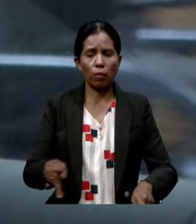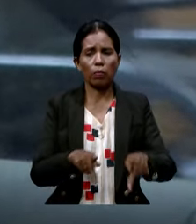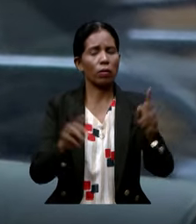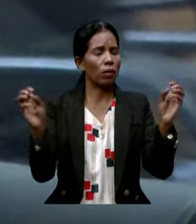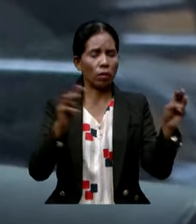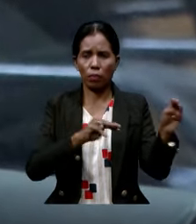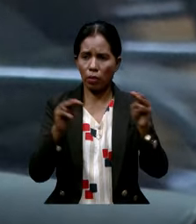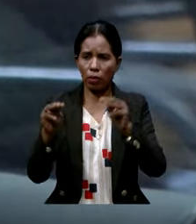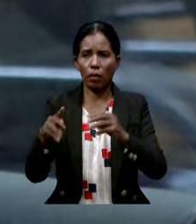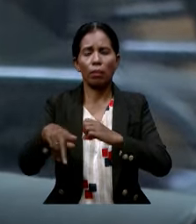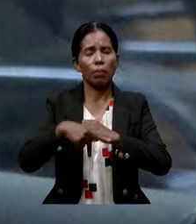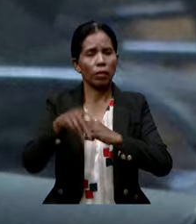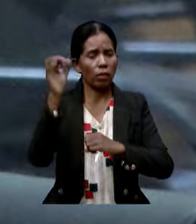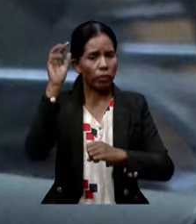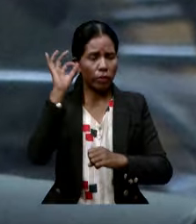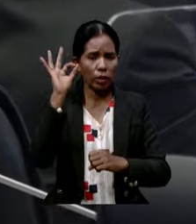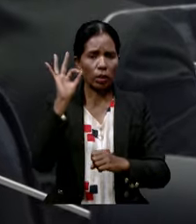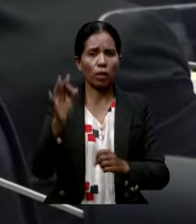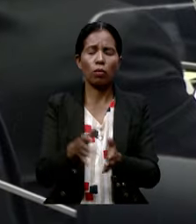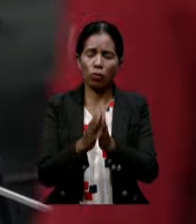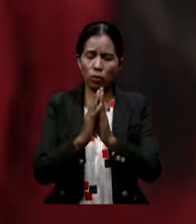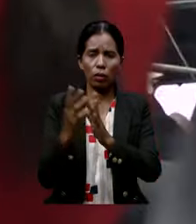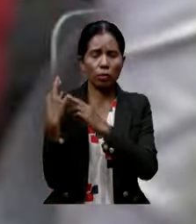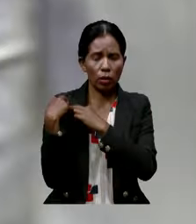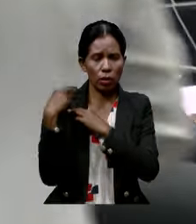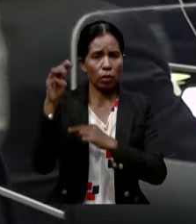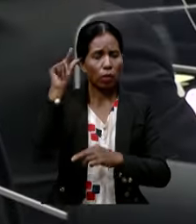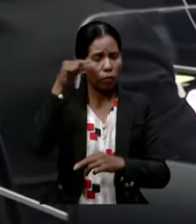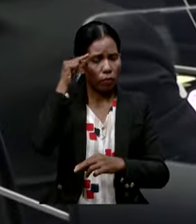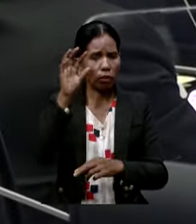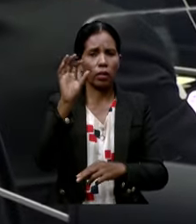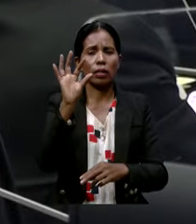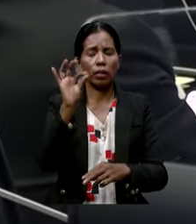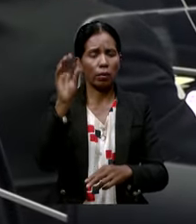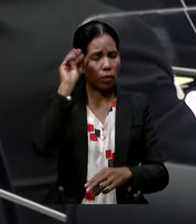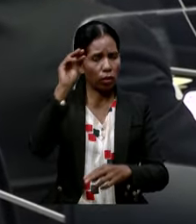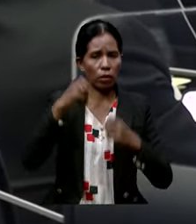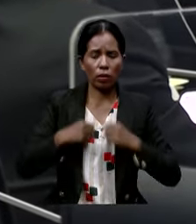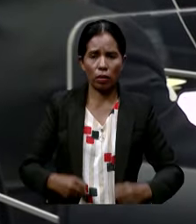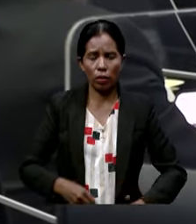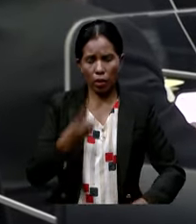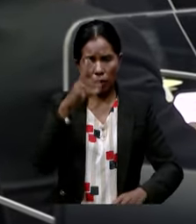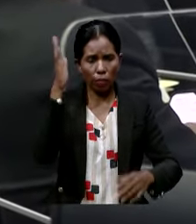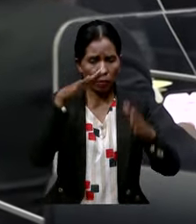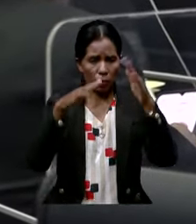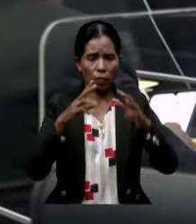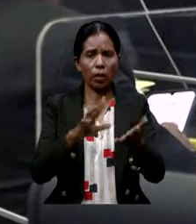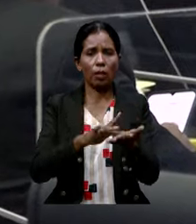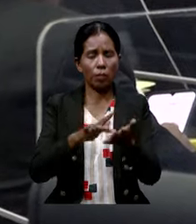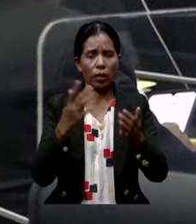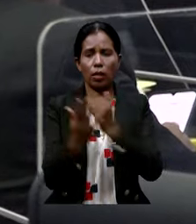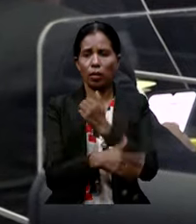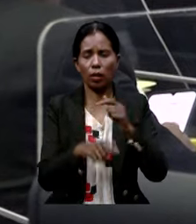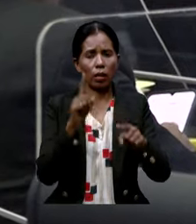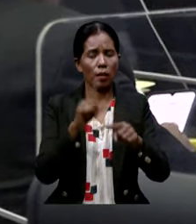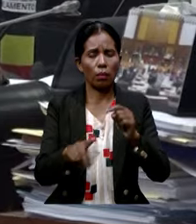Tamba ne Bancada Fretilin e jeji responsabilidade governo da sia liu ministra Saudi ato fo solusão urgente ba problema e moro ki harailaran holi evita povo